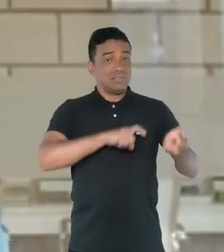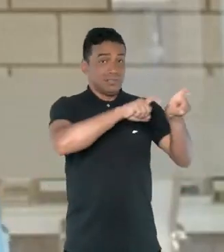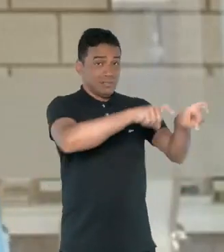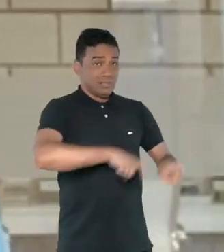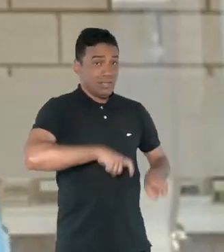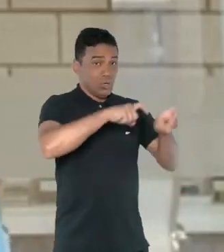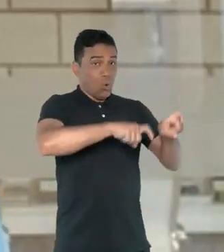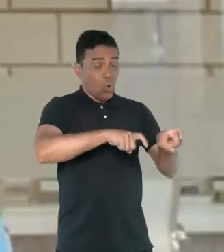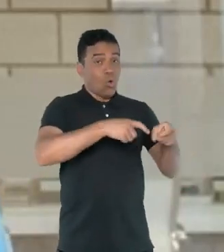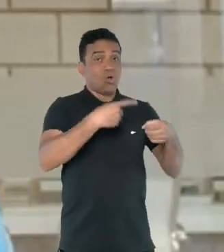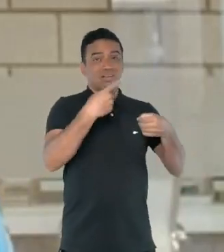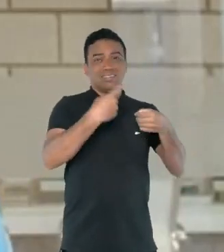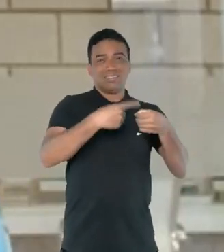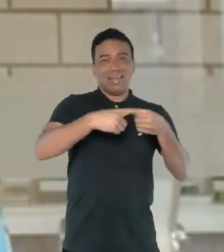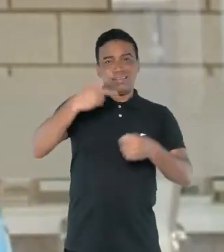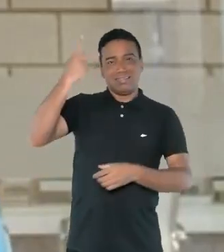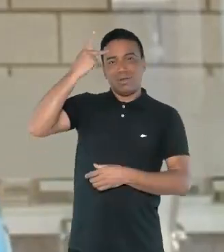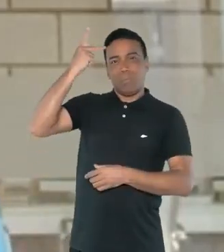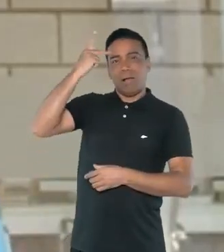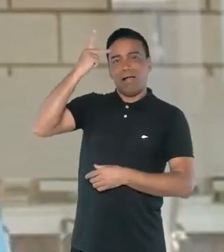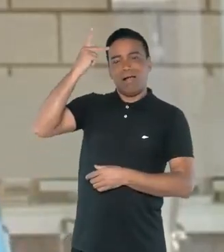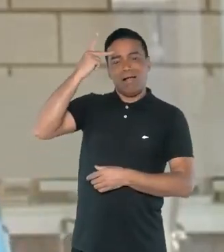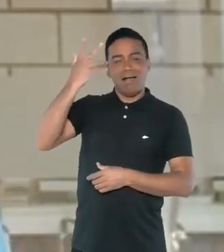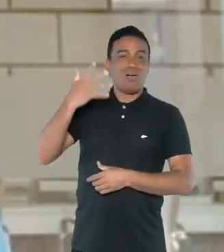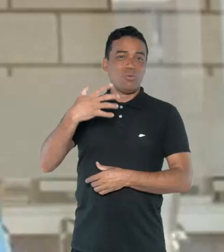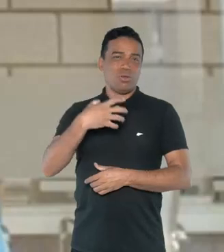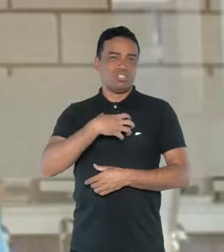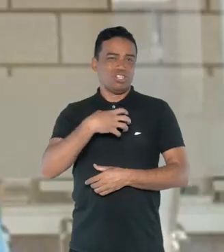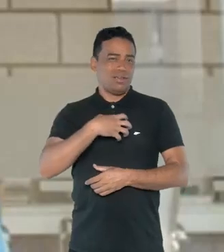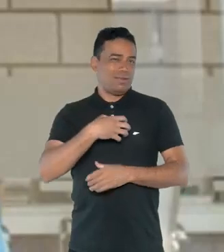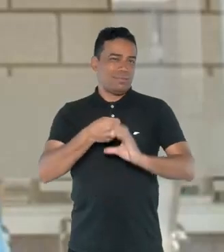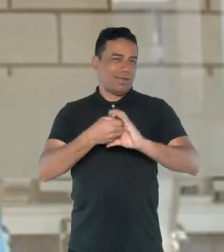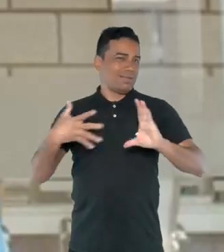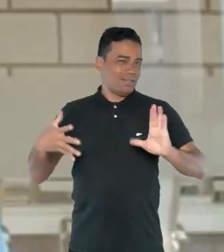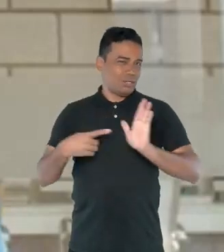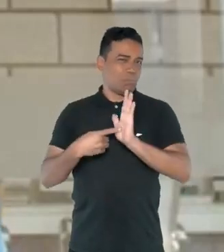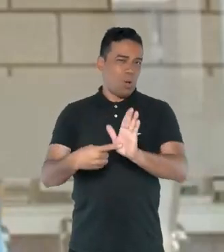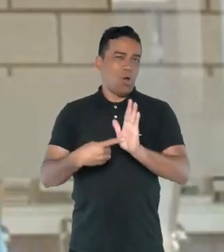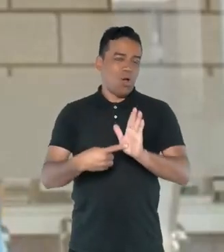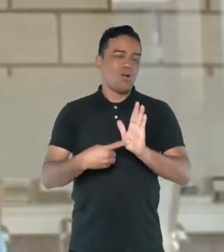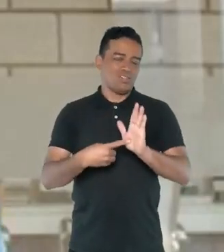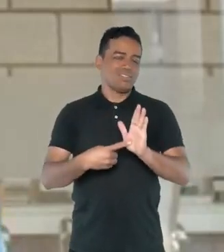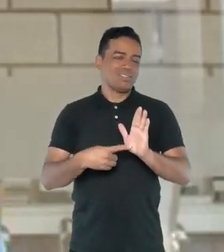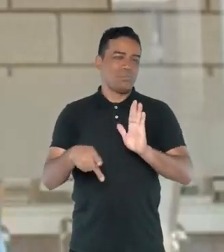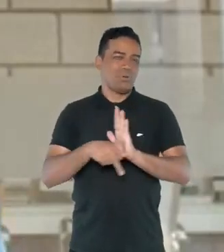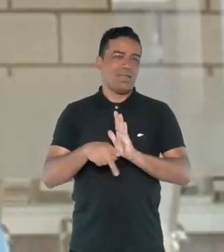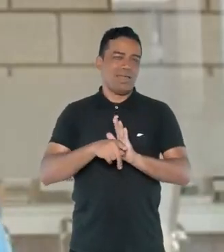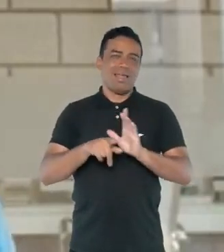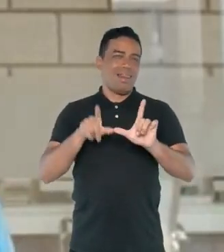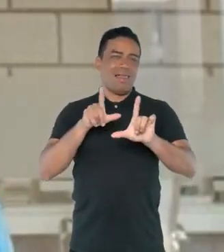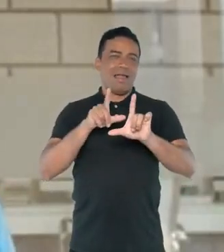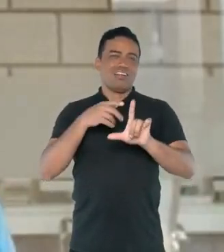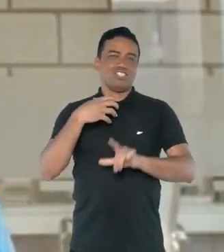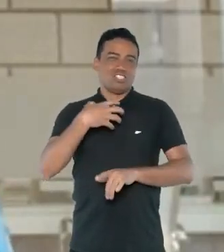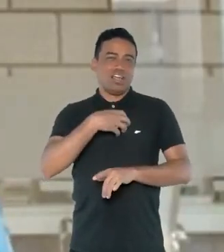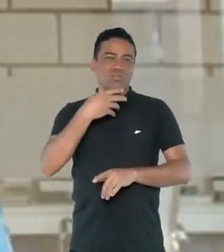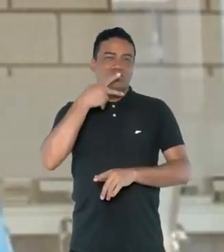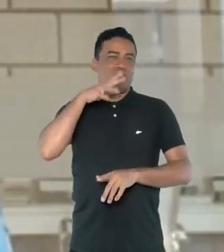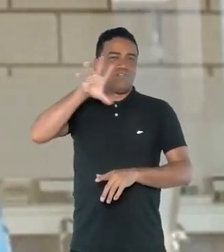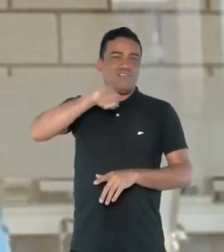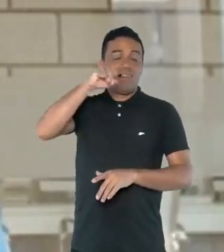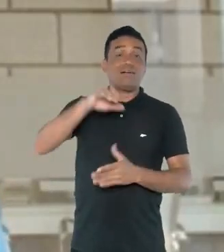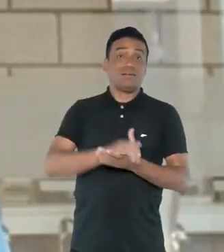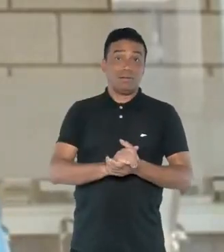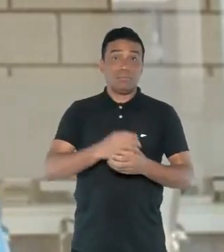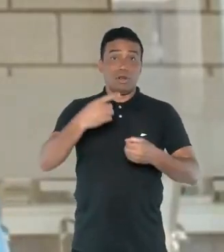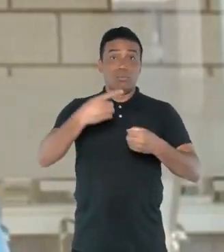interior de São Paulo, o meu sotaque talvez entregue logo de cara, porque os R's são muito acentuados. Eu nasci na região de